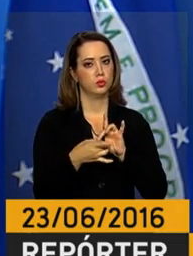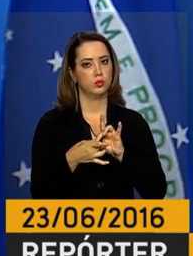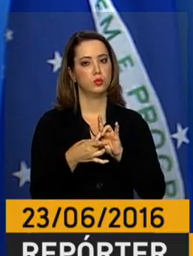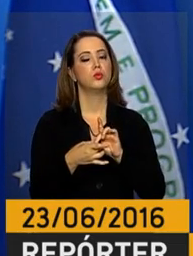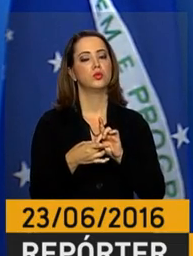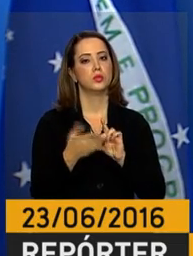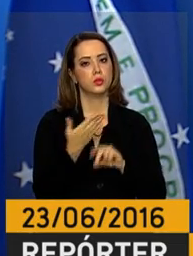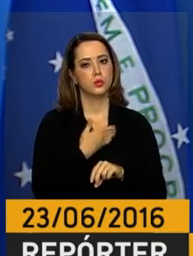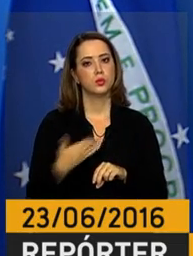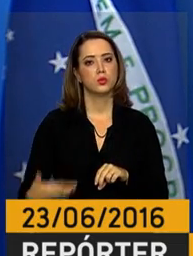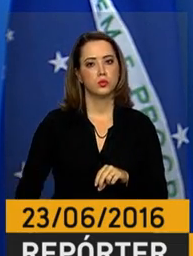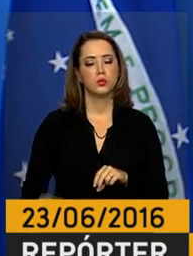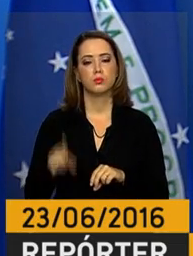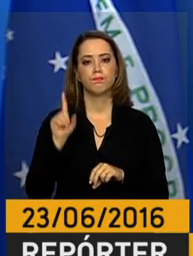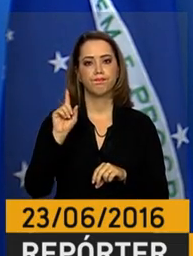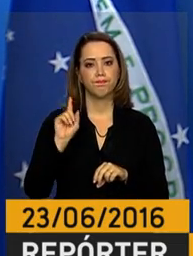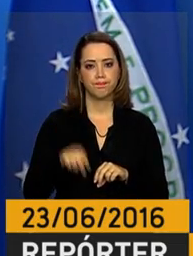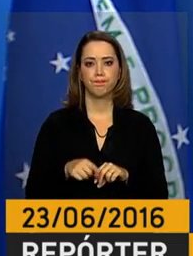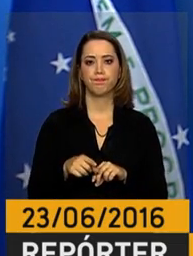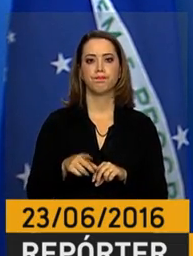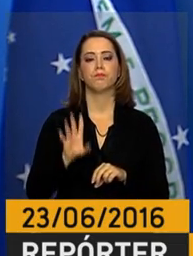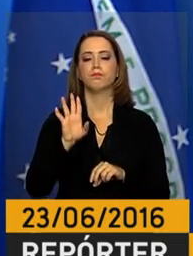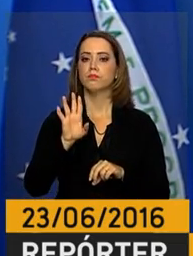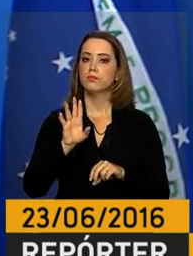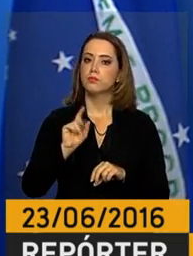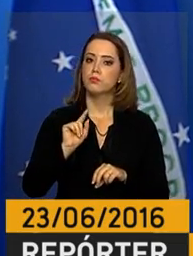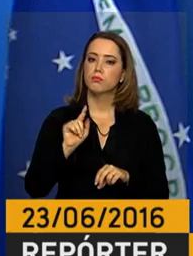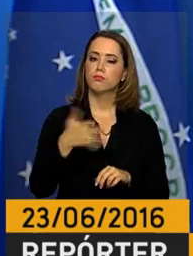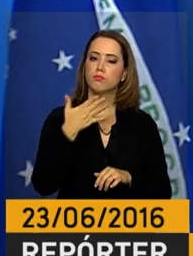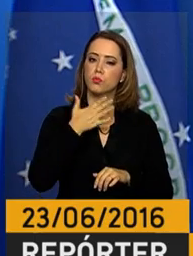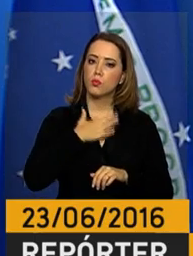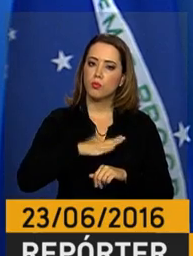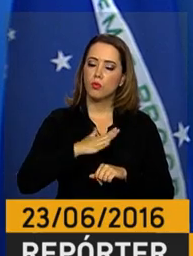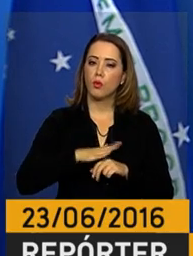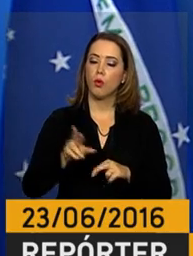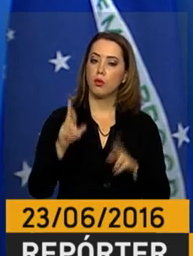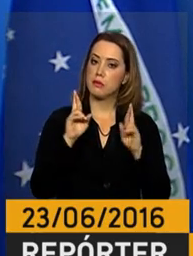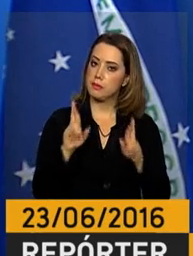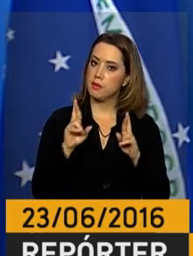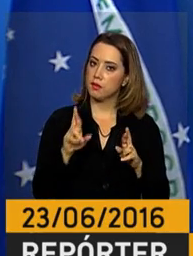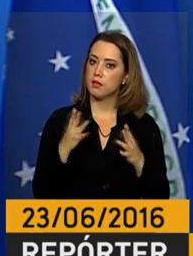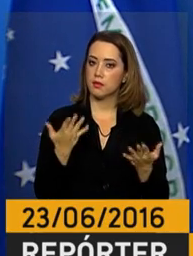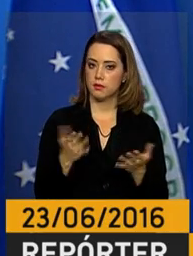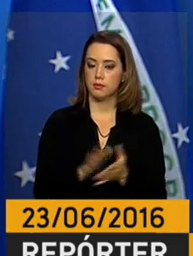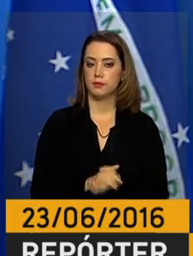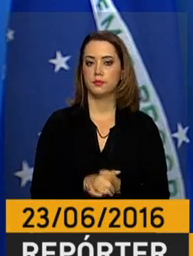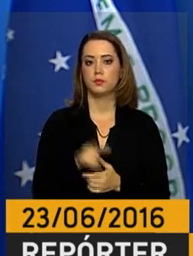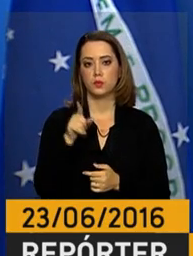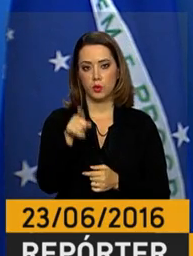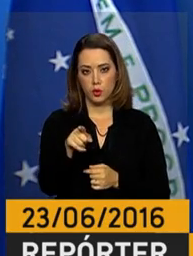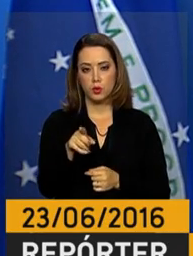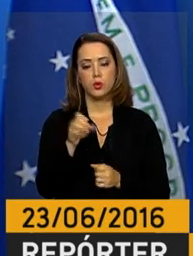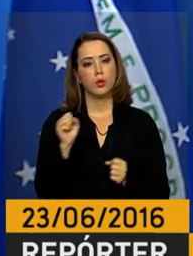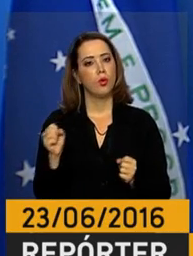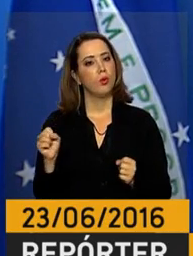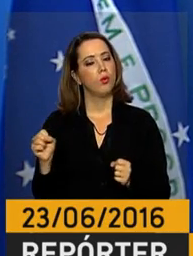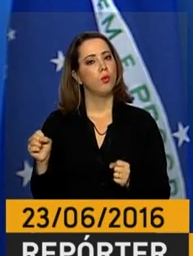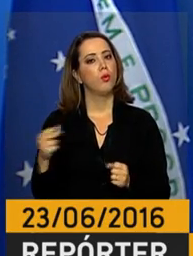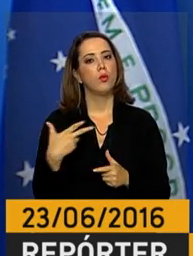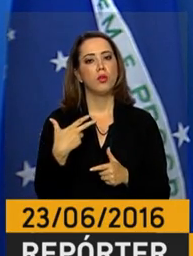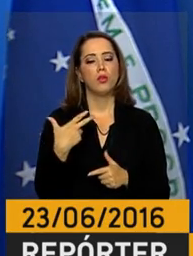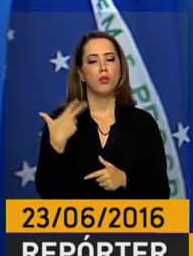paradigma que nos serve de exemplo de alento e de esperança o seu sucesso nos